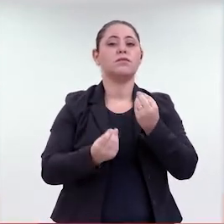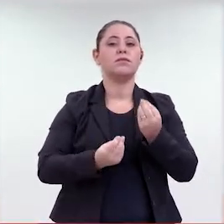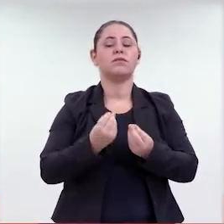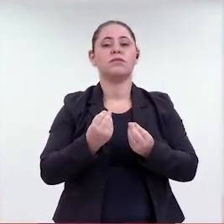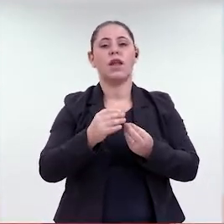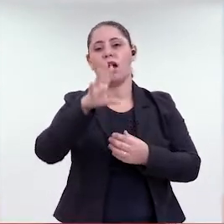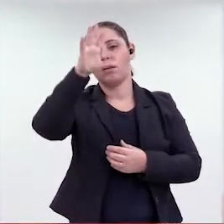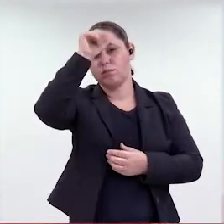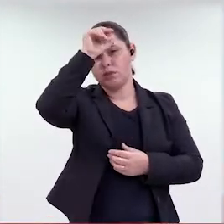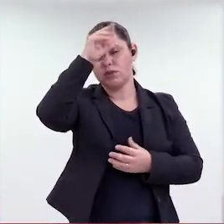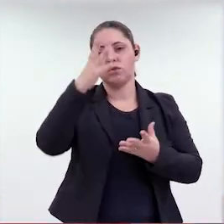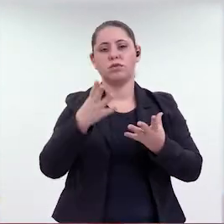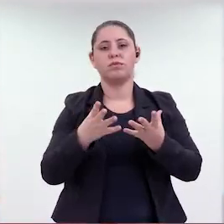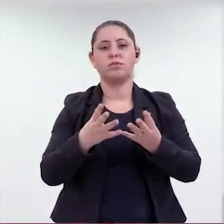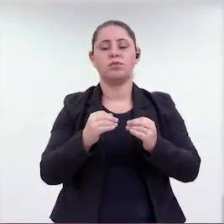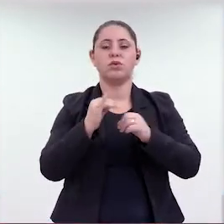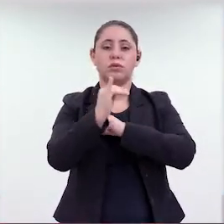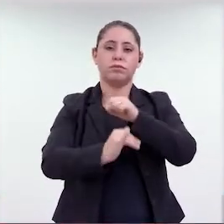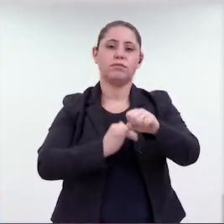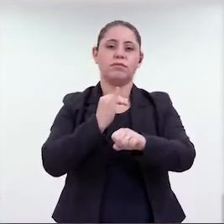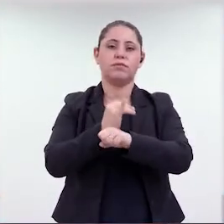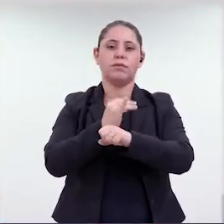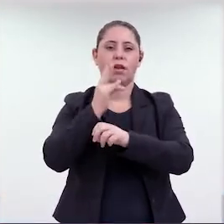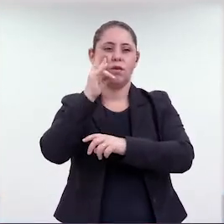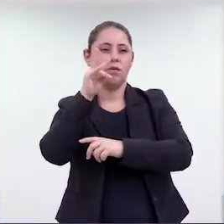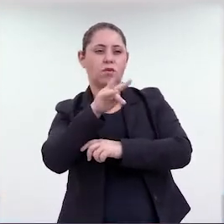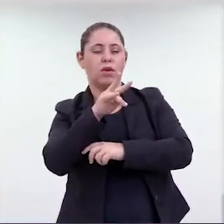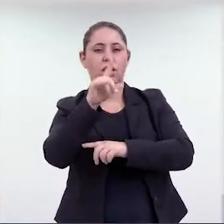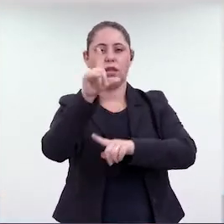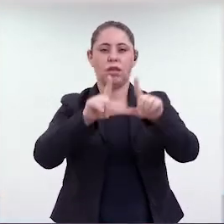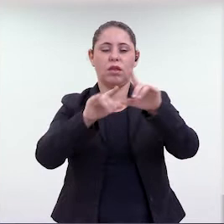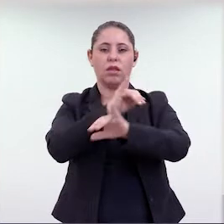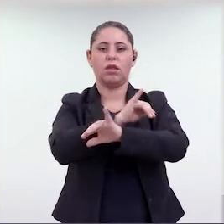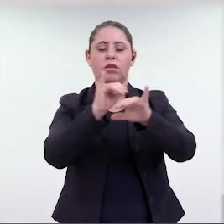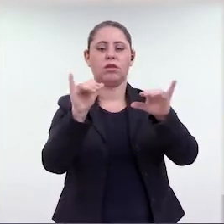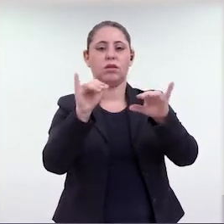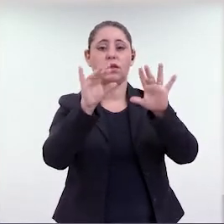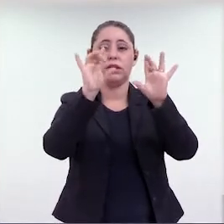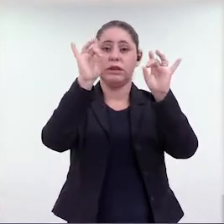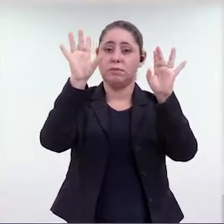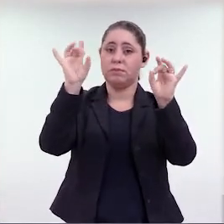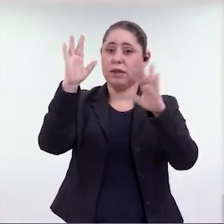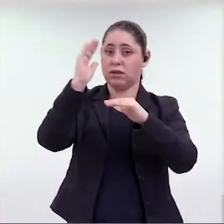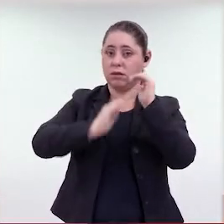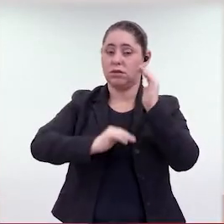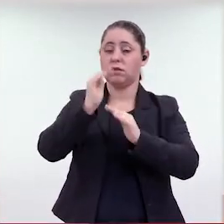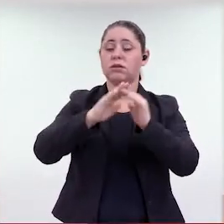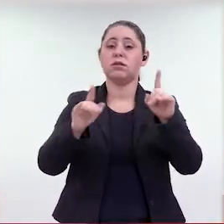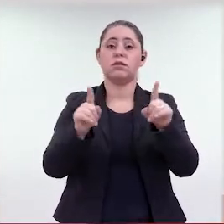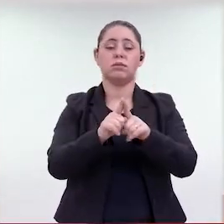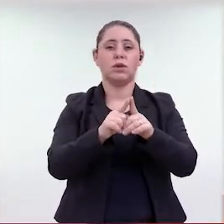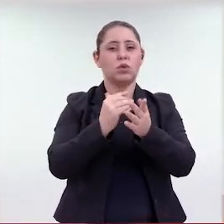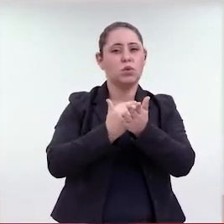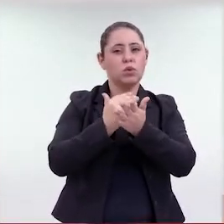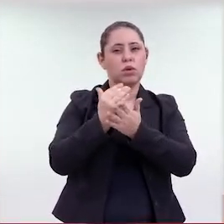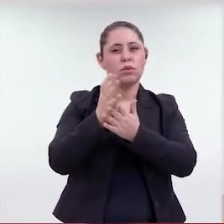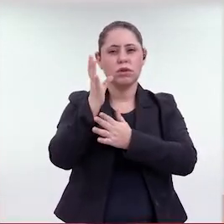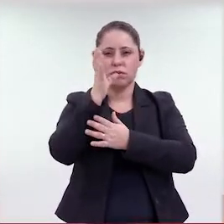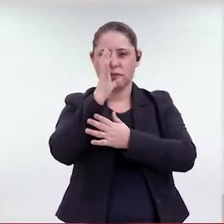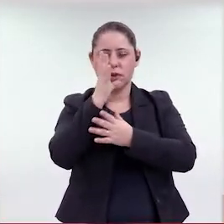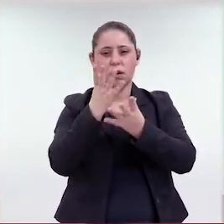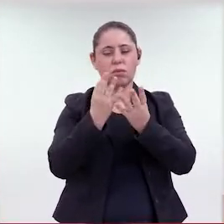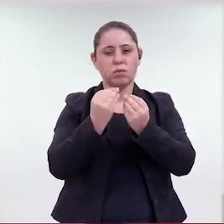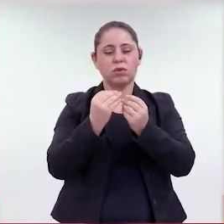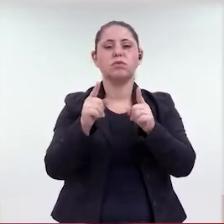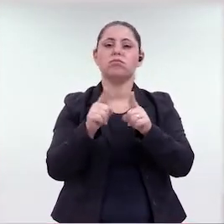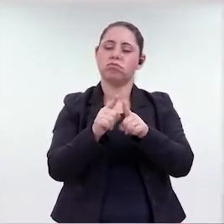muito pela internet, aprende muito assistindo alguns telejornais, alguns especialistas. Lá no início, a gente assistia bastante essa